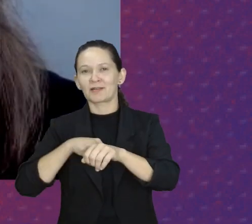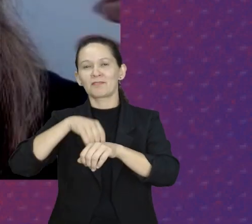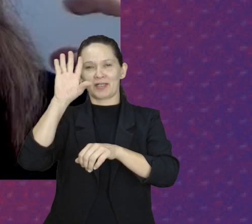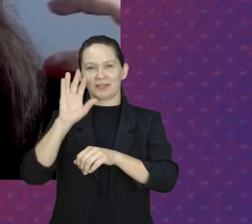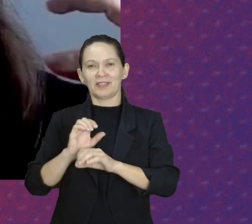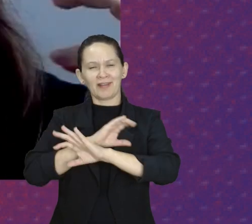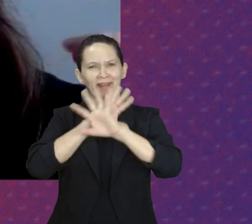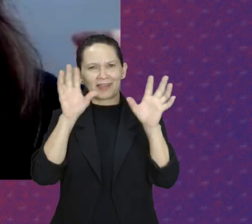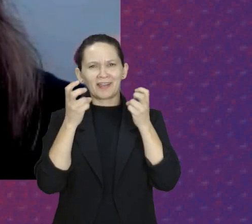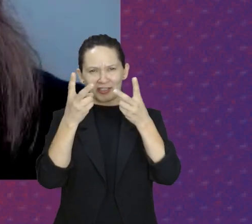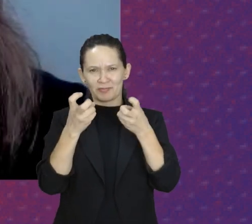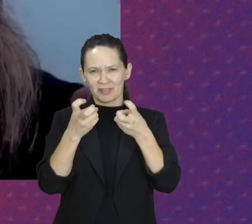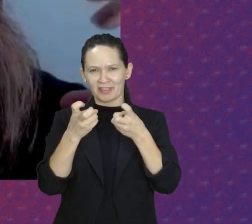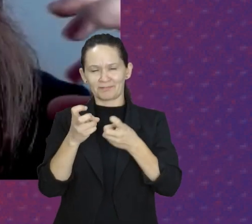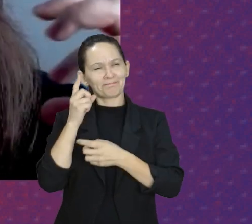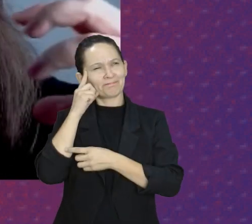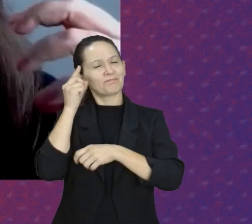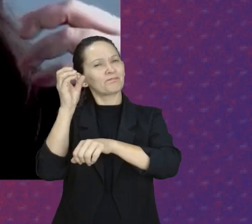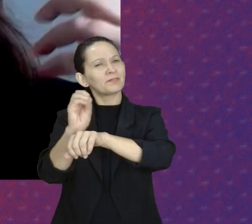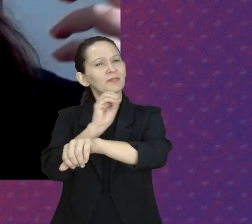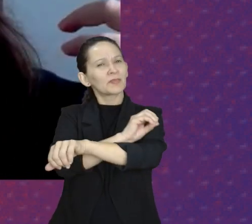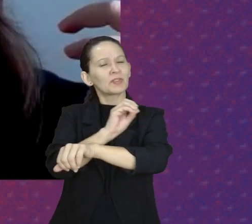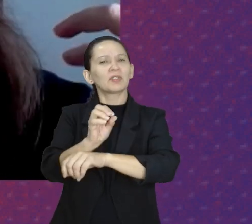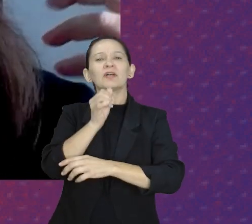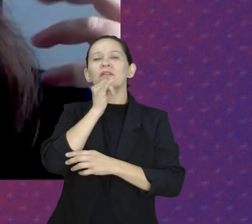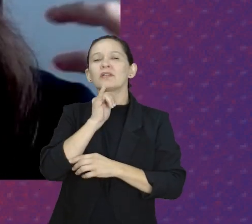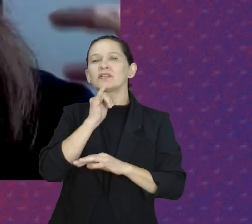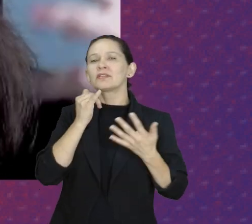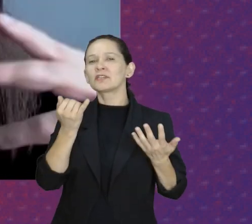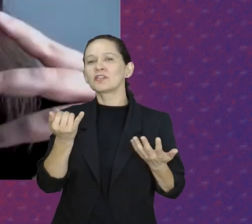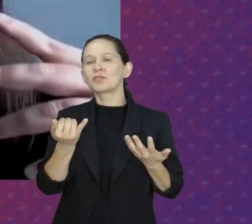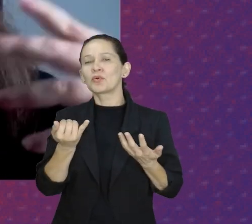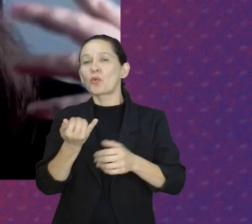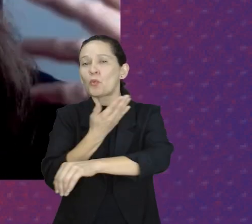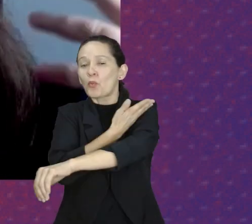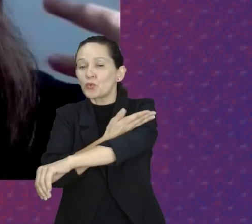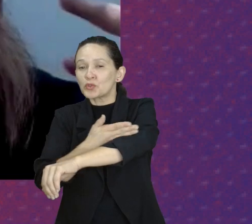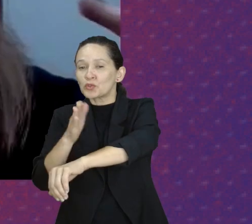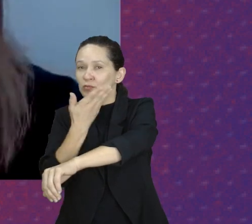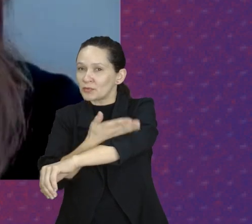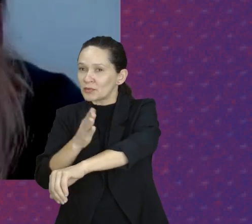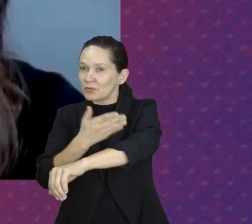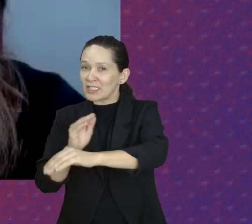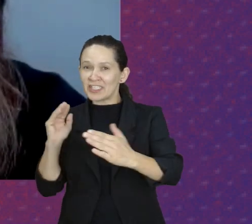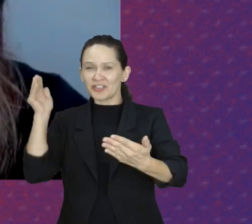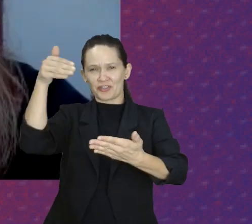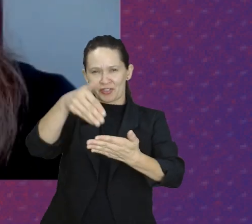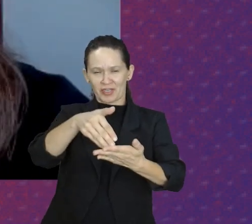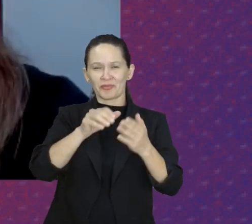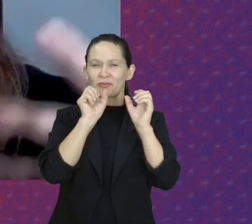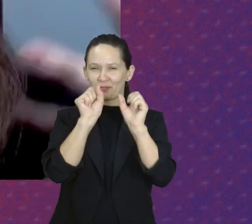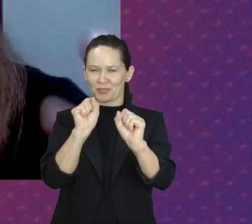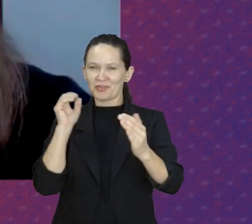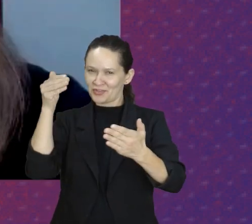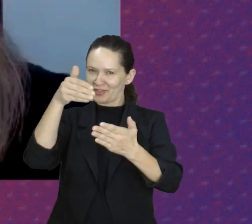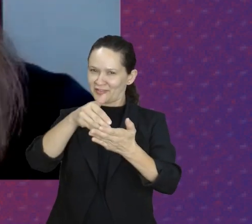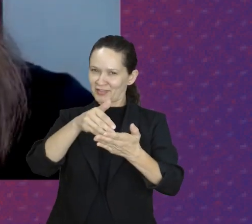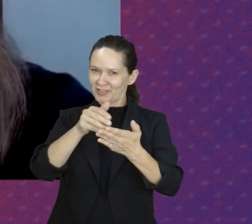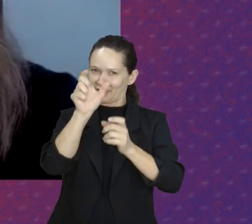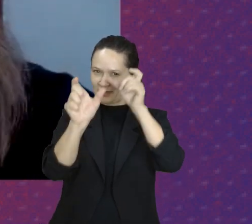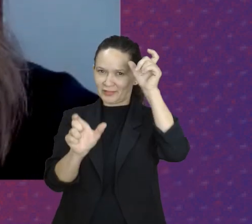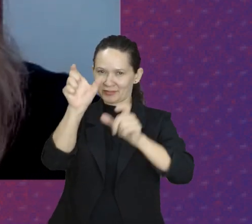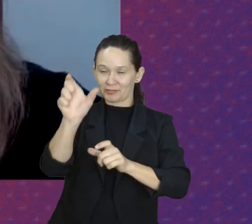evidente. E aí a gente pensa nos cuidados como uma prática que pode ser direta, direcionada à pessoa